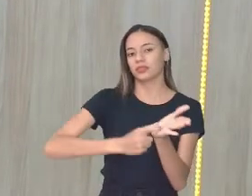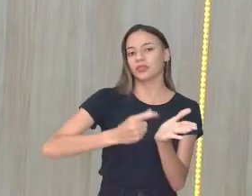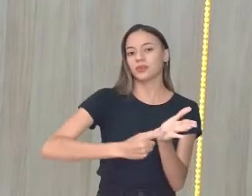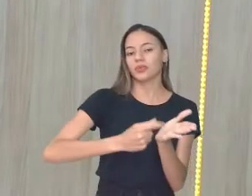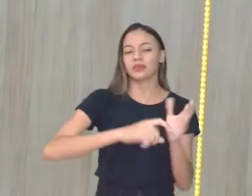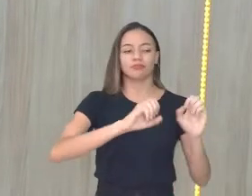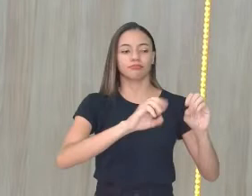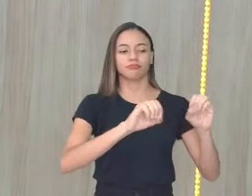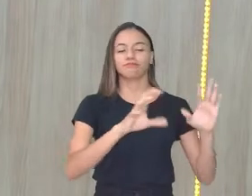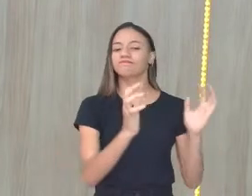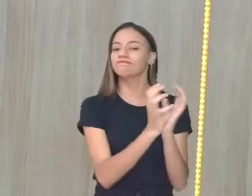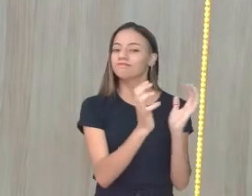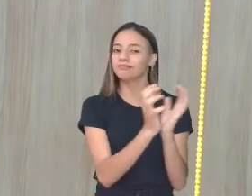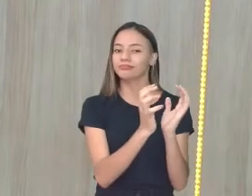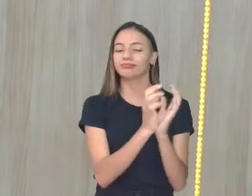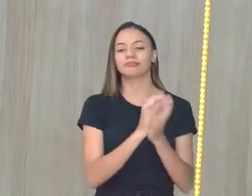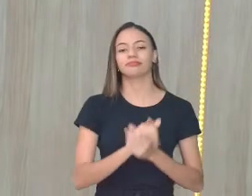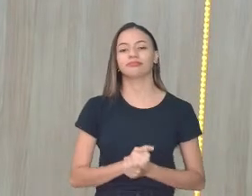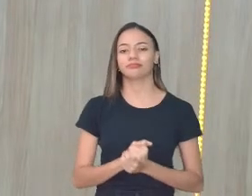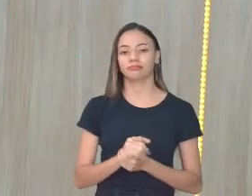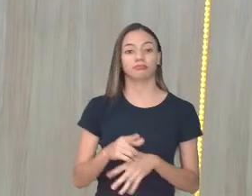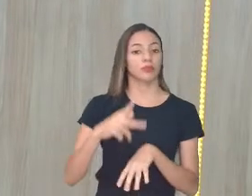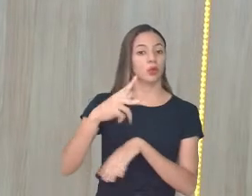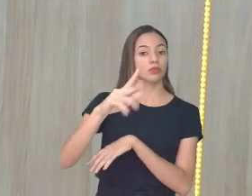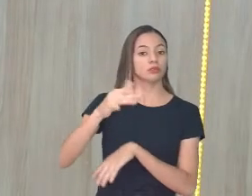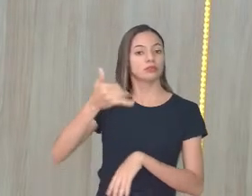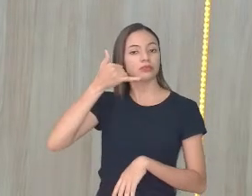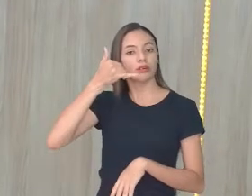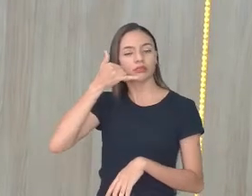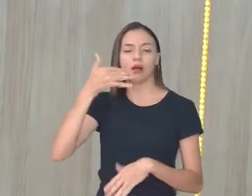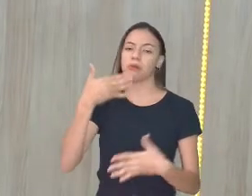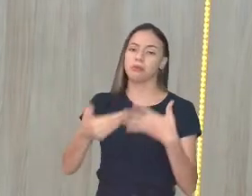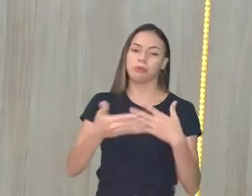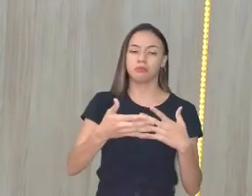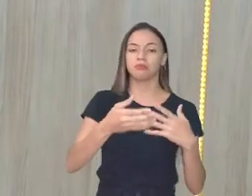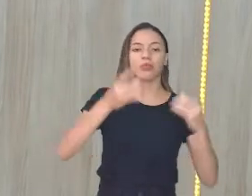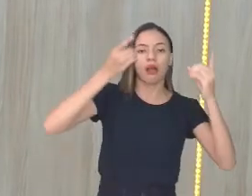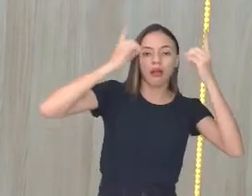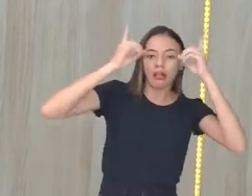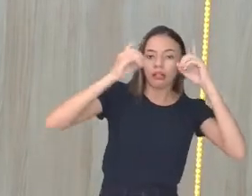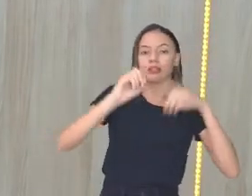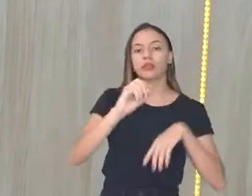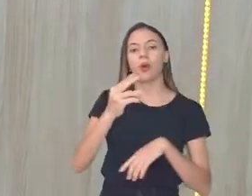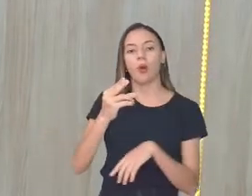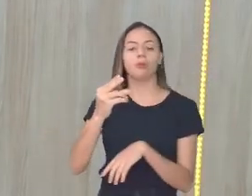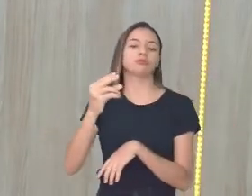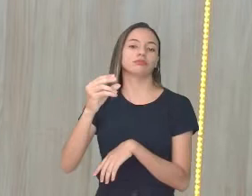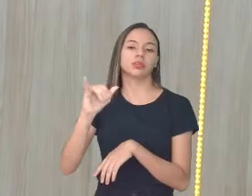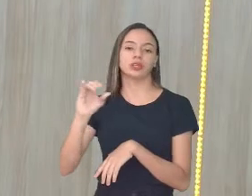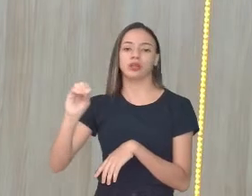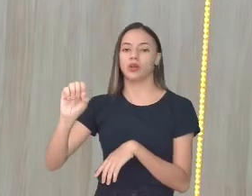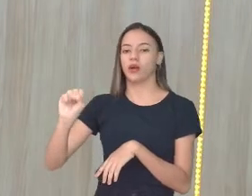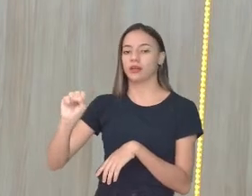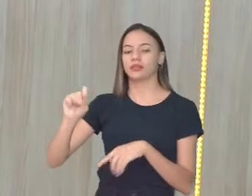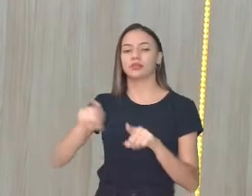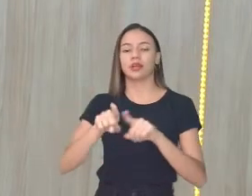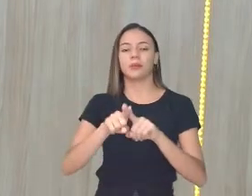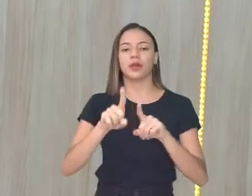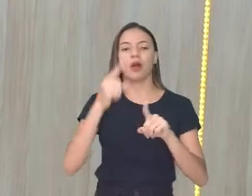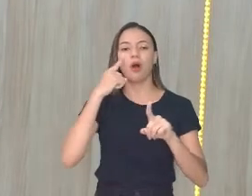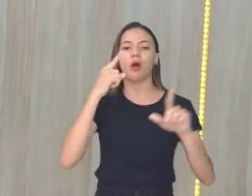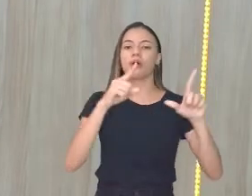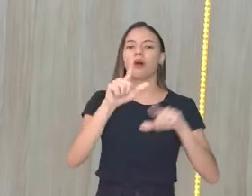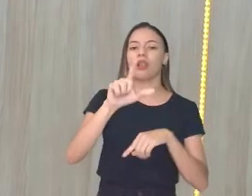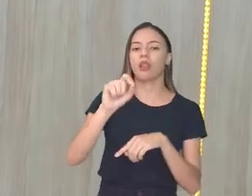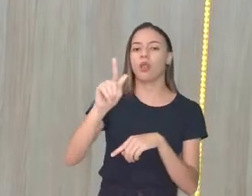do Educa Recife para o seu celular, seja ele Android ou iOS, faz o login, coloca lá o login,